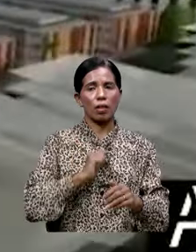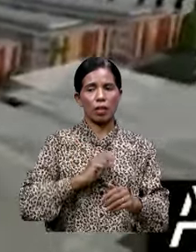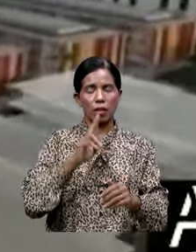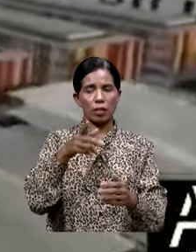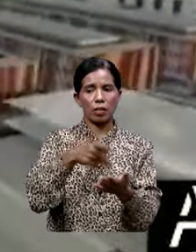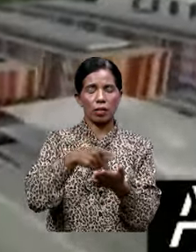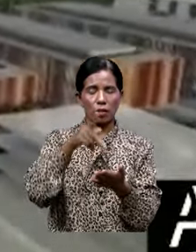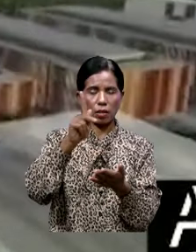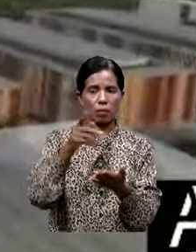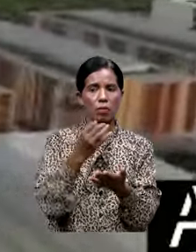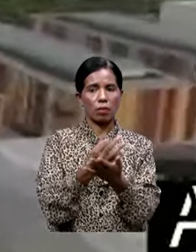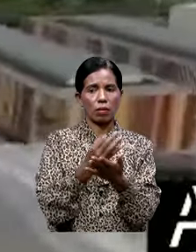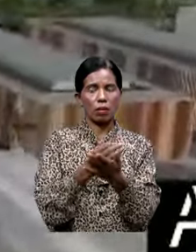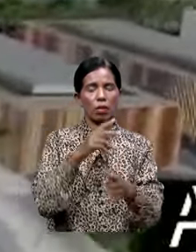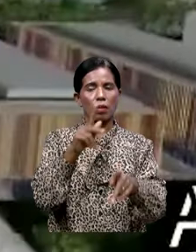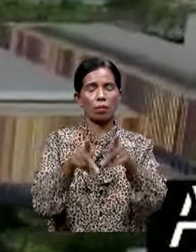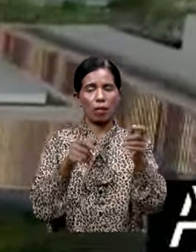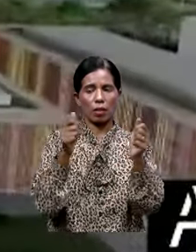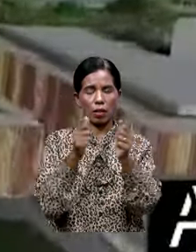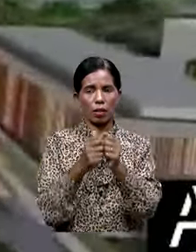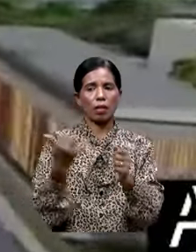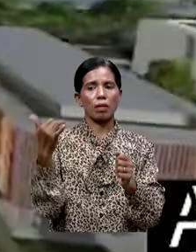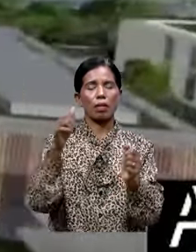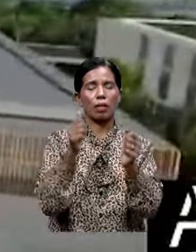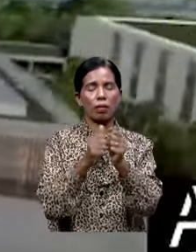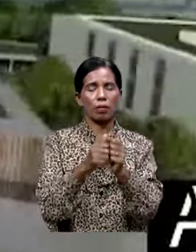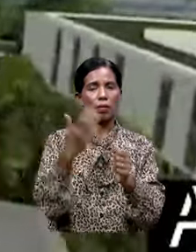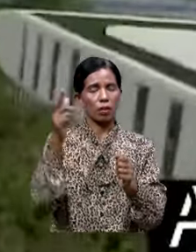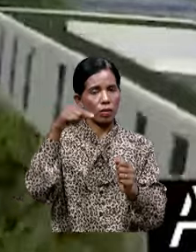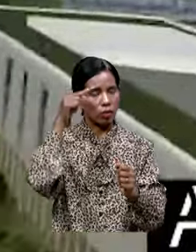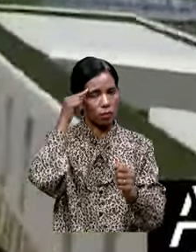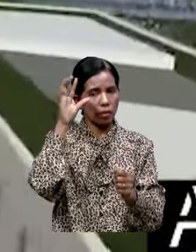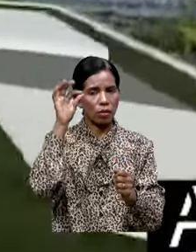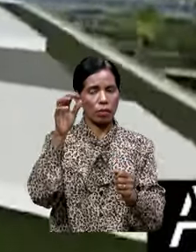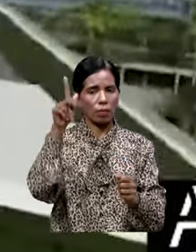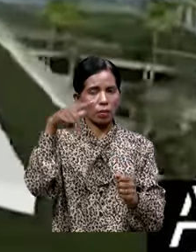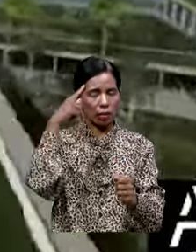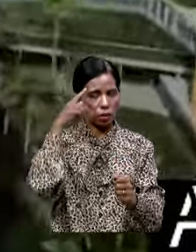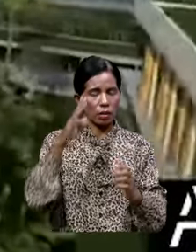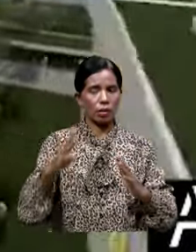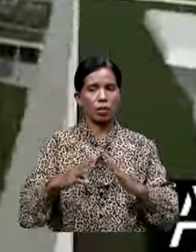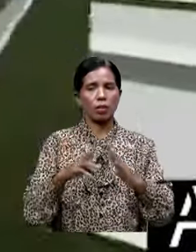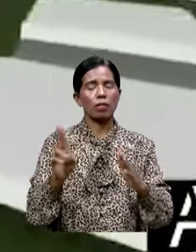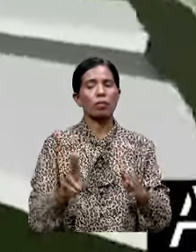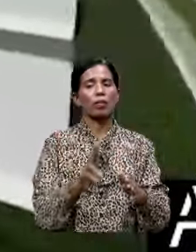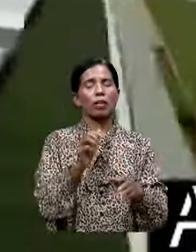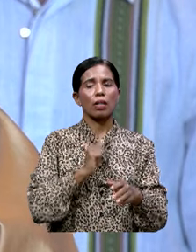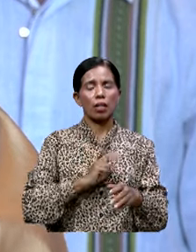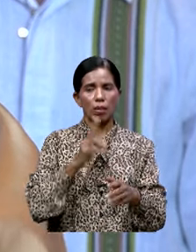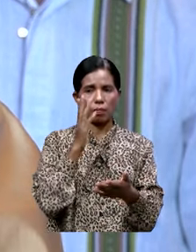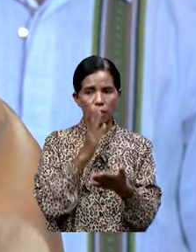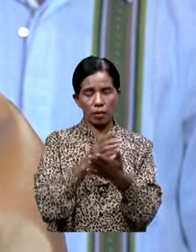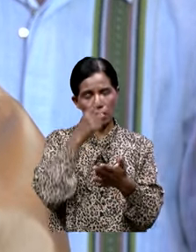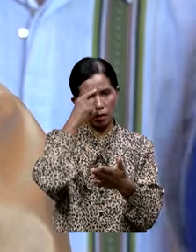selo indemnização para a comunidade afetada Sira, mas e o governo da CNE, política cidade universitária Ileu, não é parado,